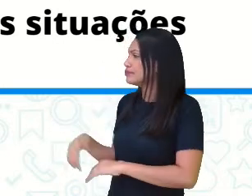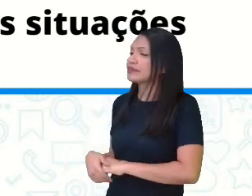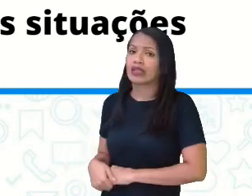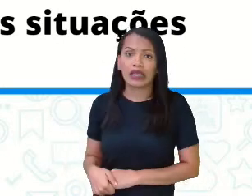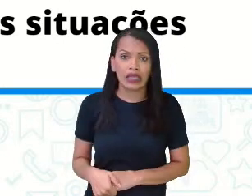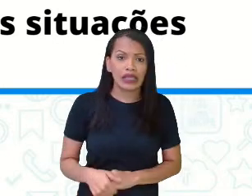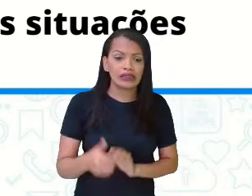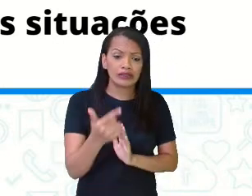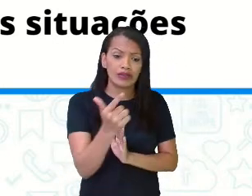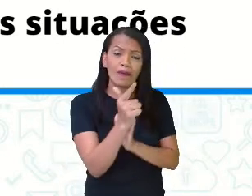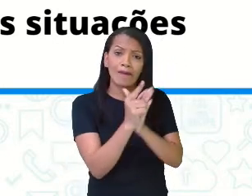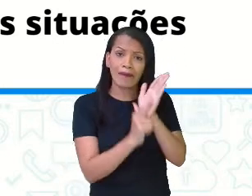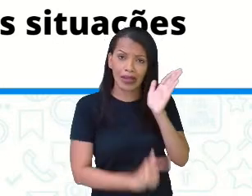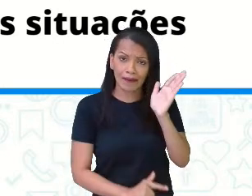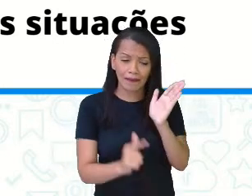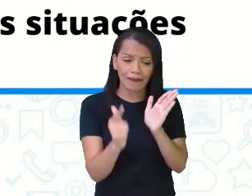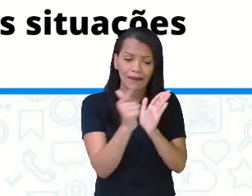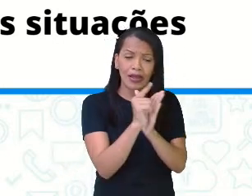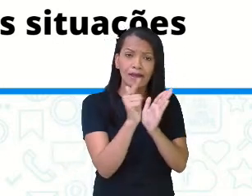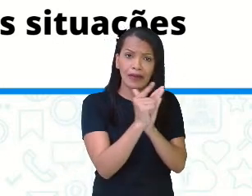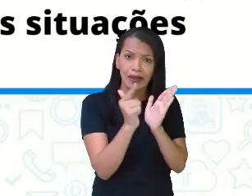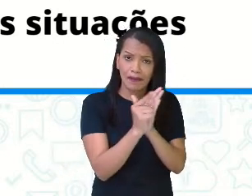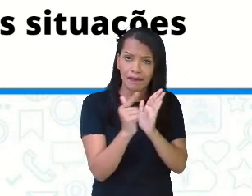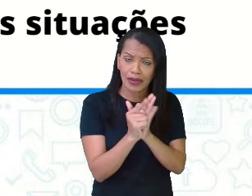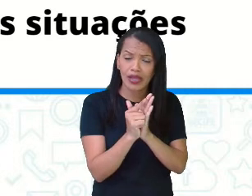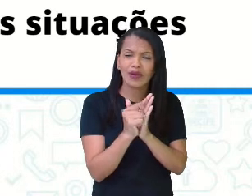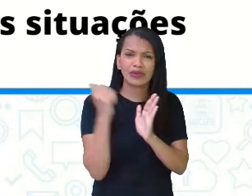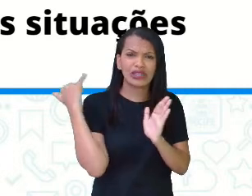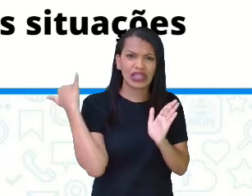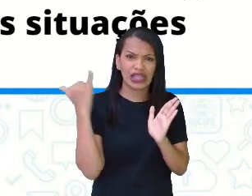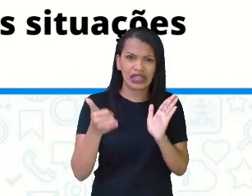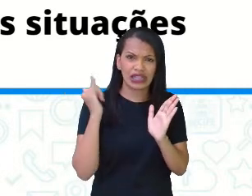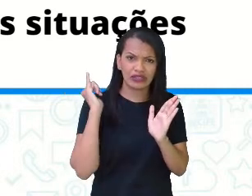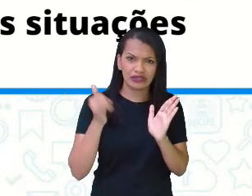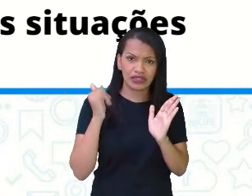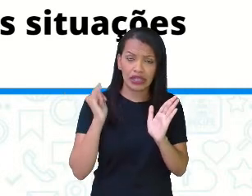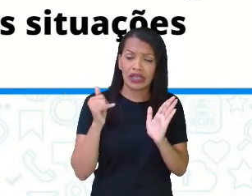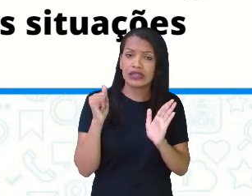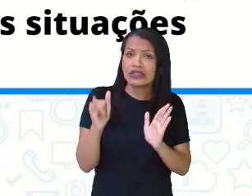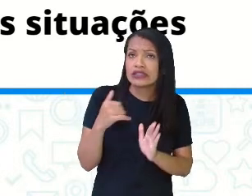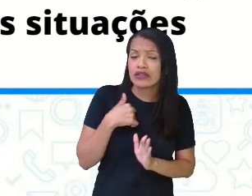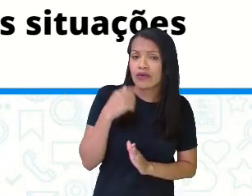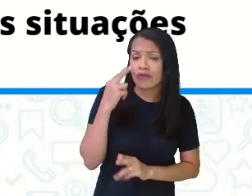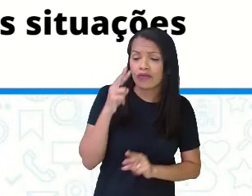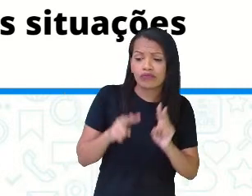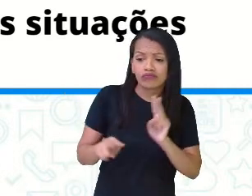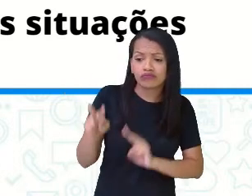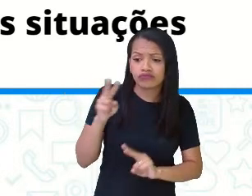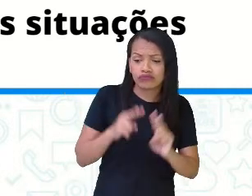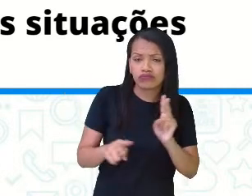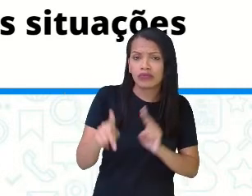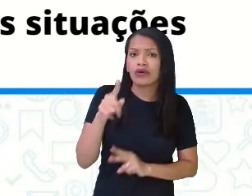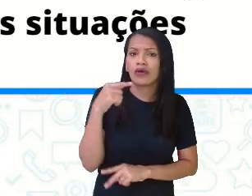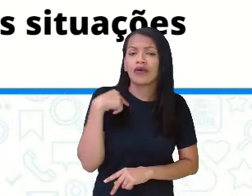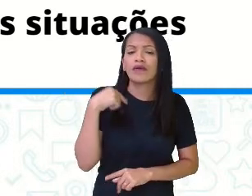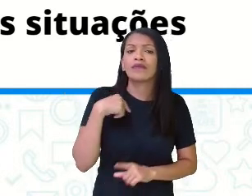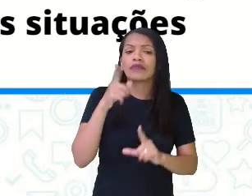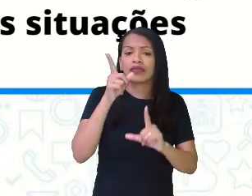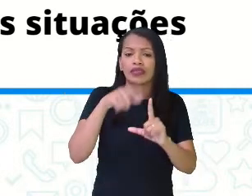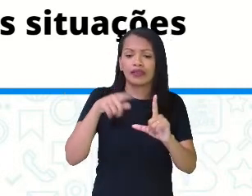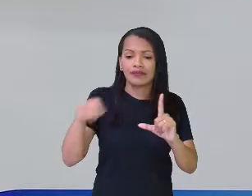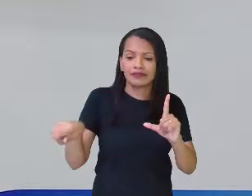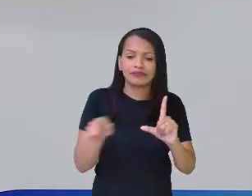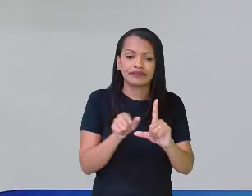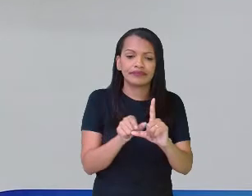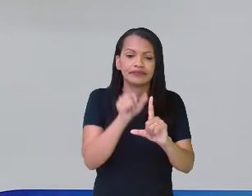de energia, por exemplo, você consegue ver um acompanhamento. Só que se eu não estou enganada, o gráfico que tem na conta